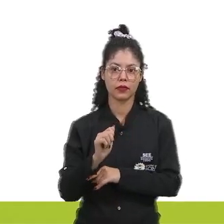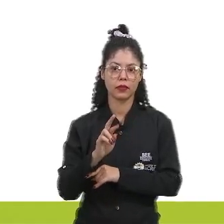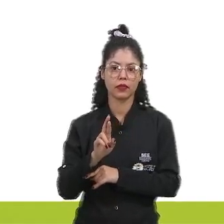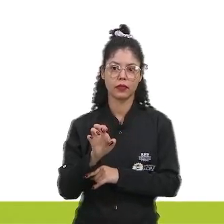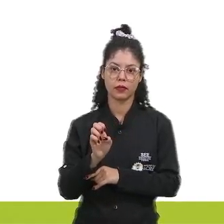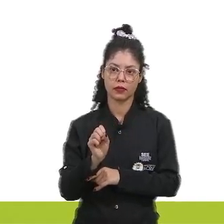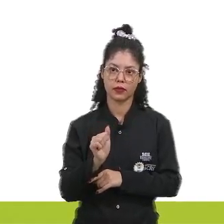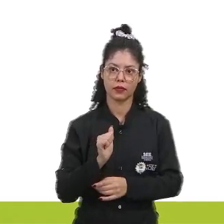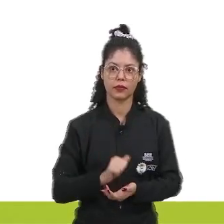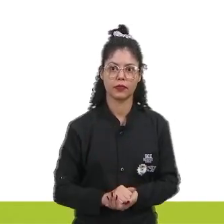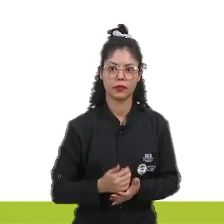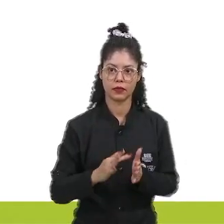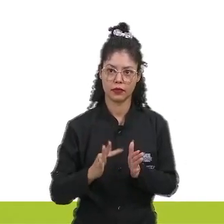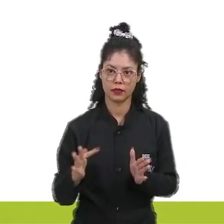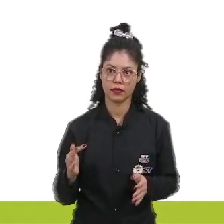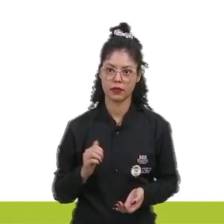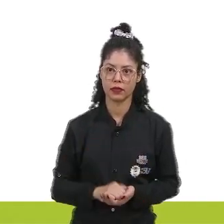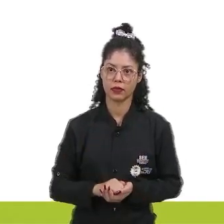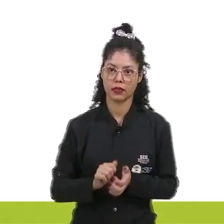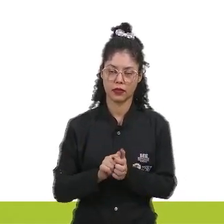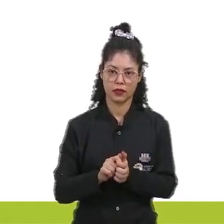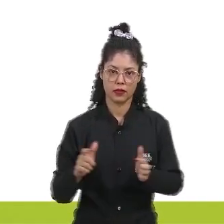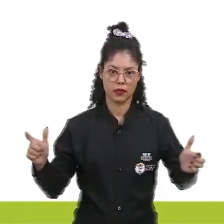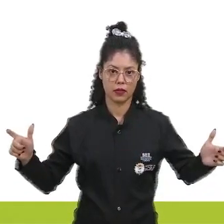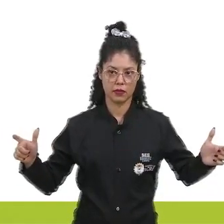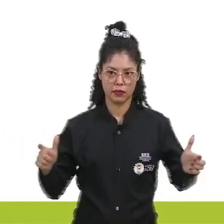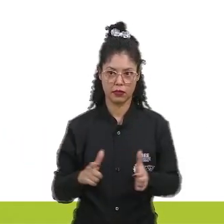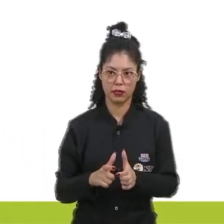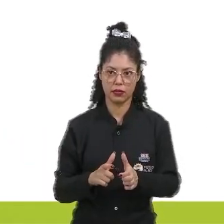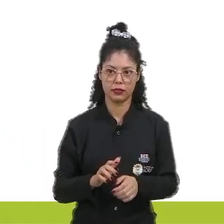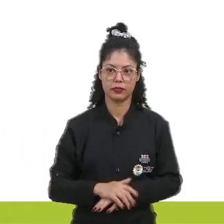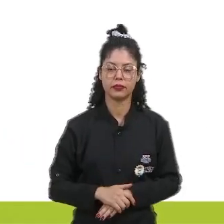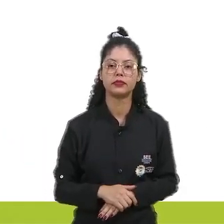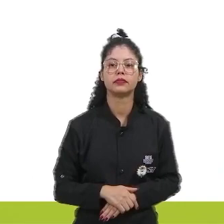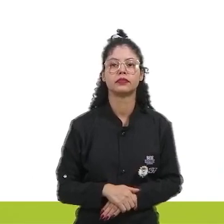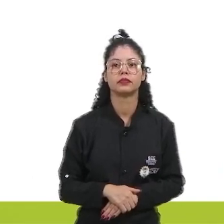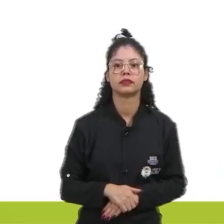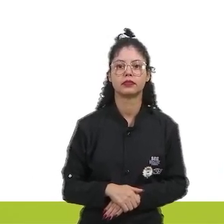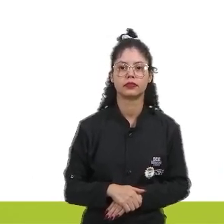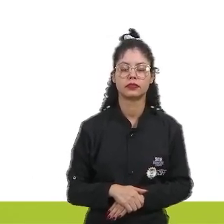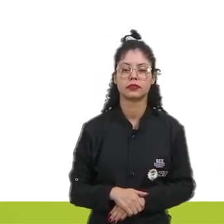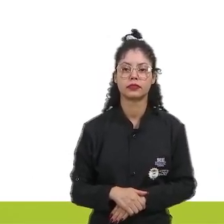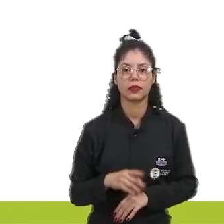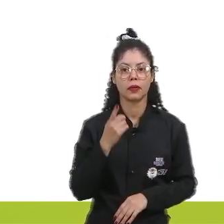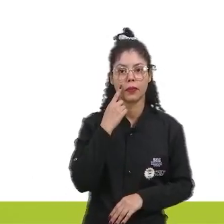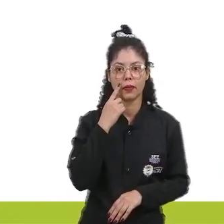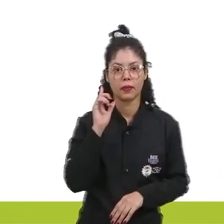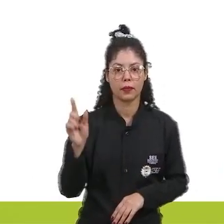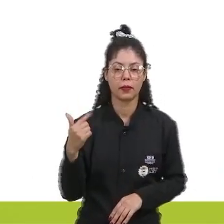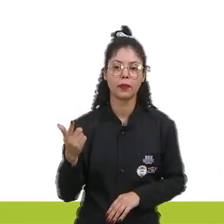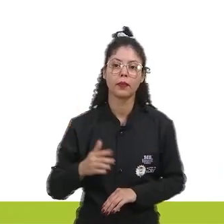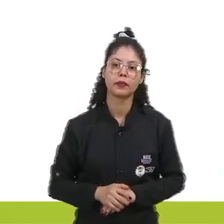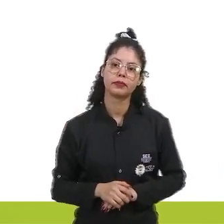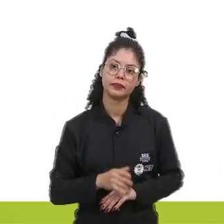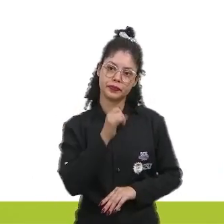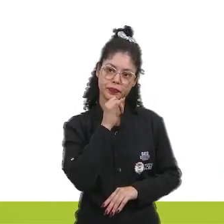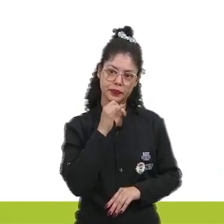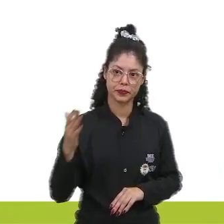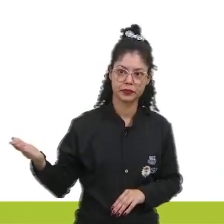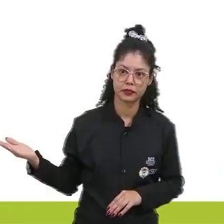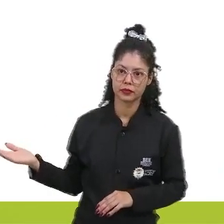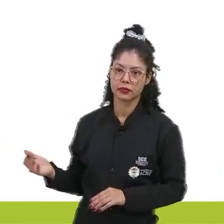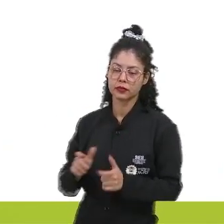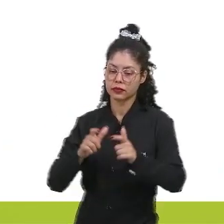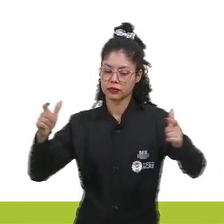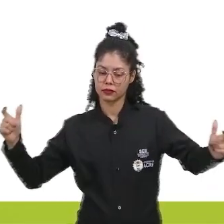gente diz que a função é uma função decrescente, olha aí, ó, tá bom? Então, ó, olhando para outra aqui, para esse item, crescente